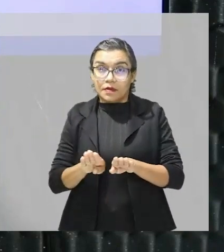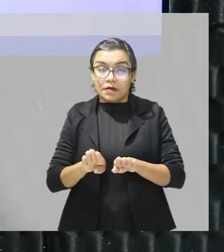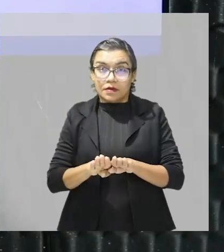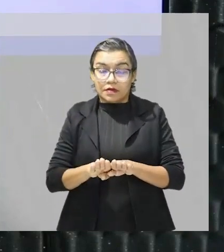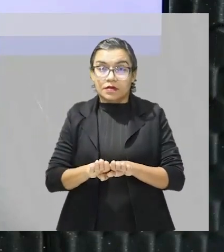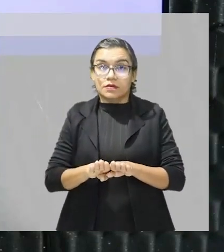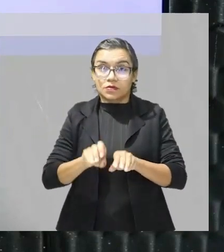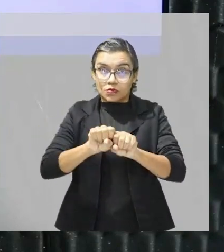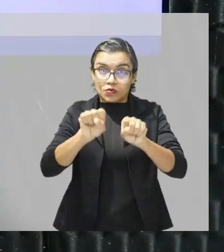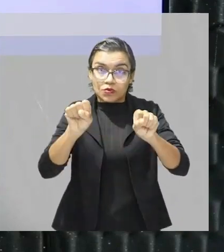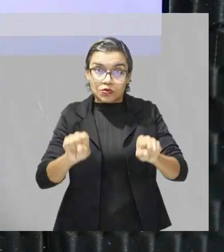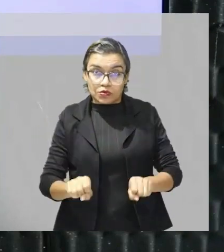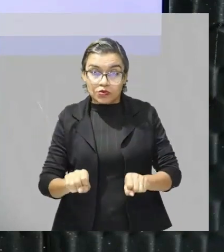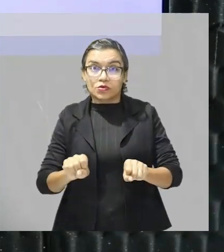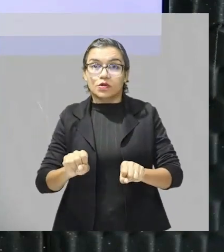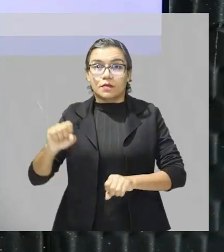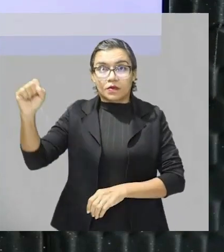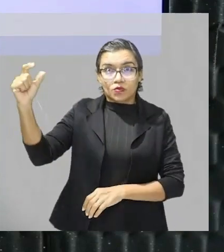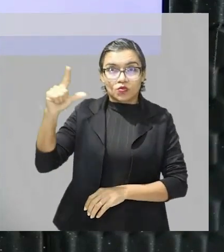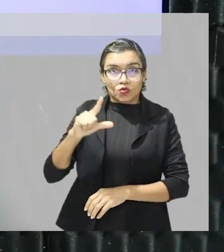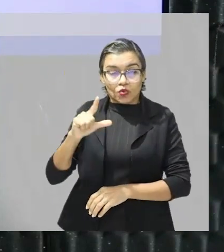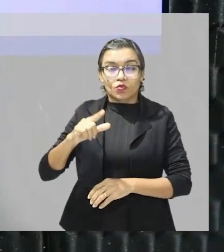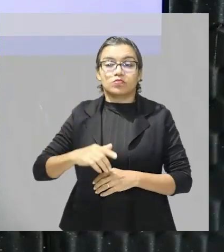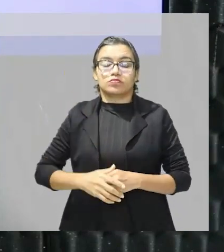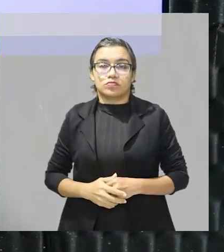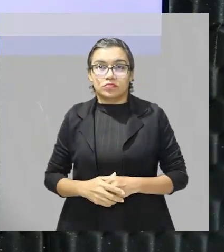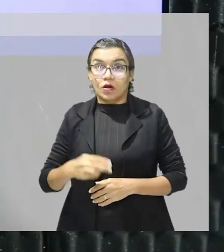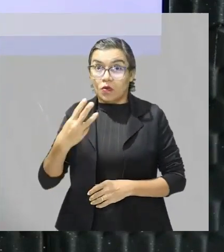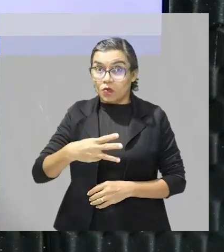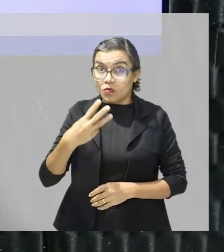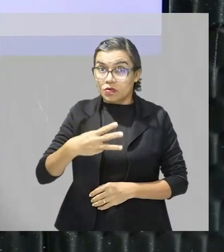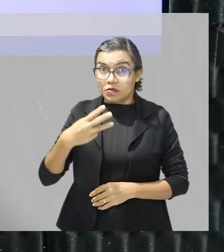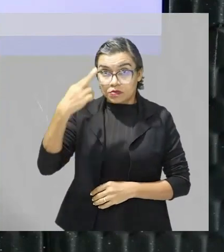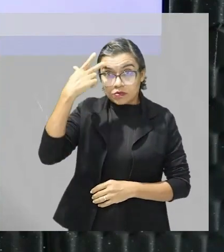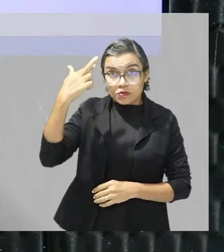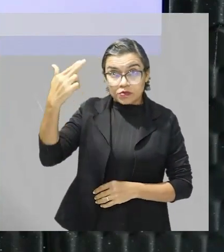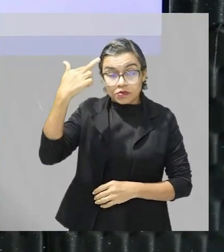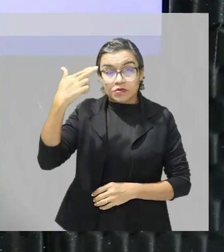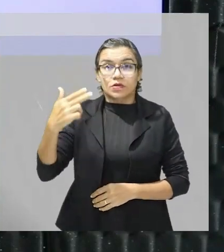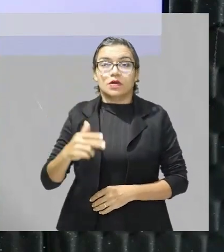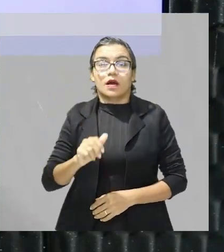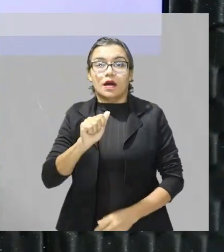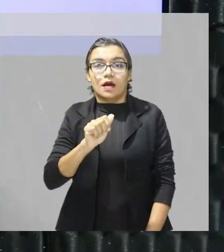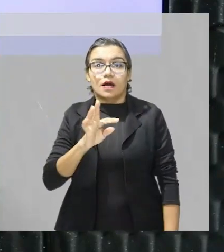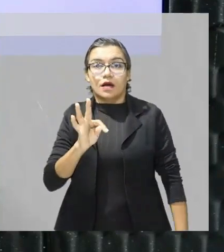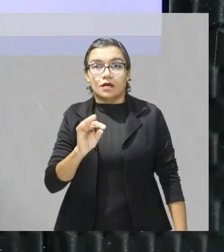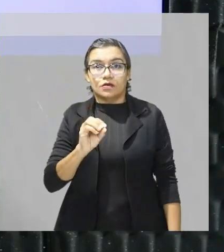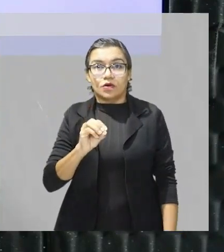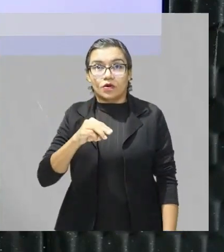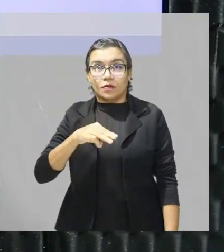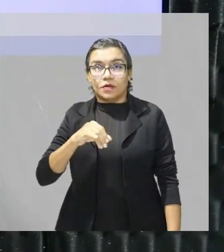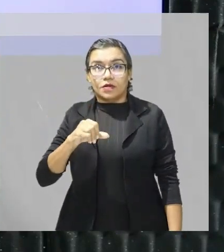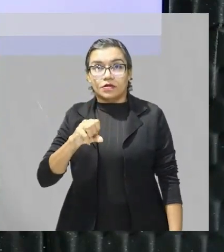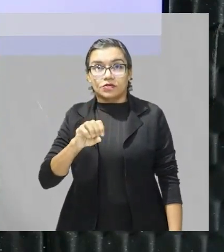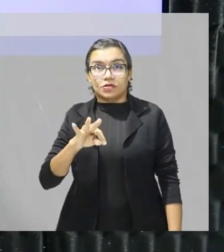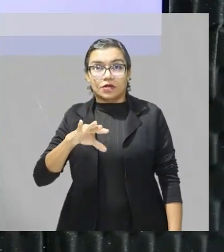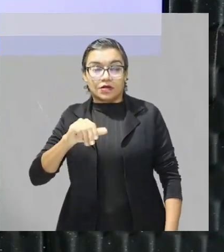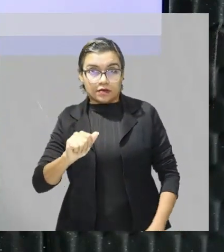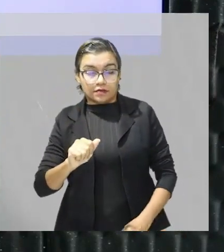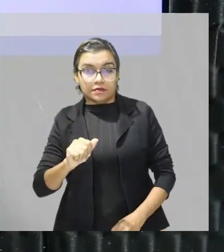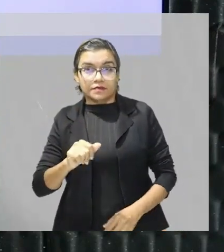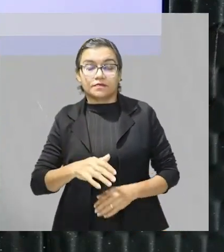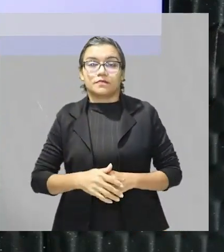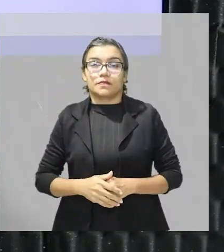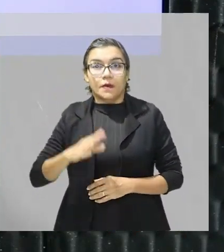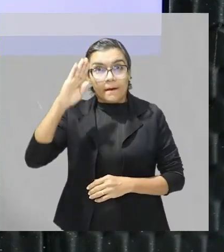modelo do sistema solar foi o terceiro na história da tomística o núcleo seria o sol e